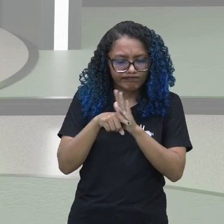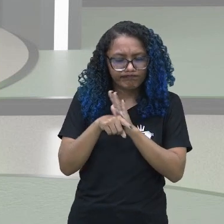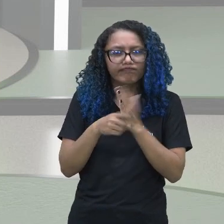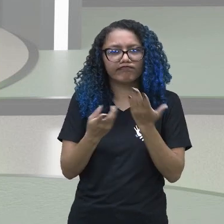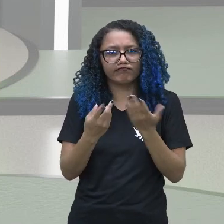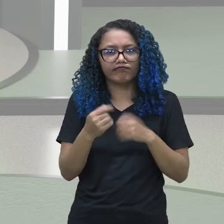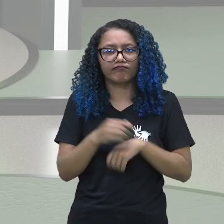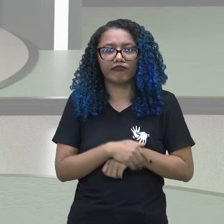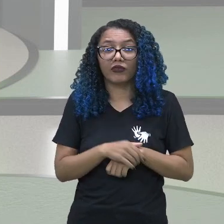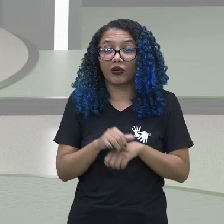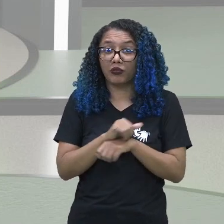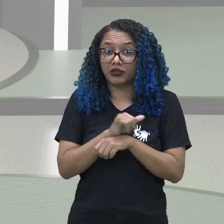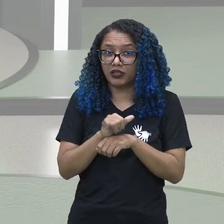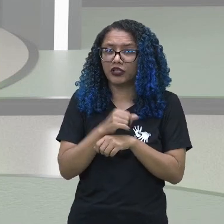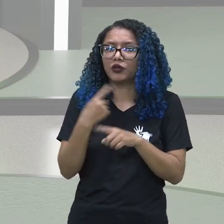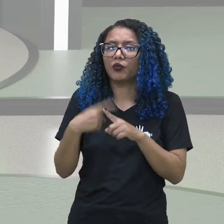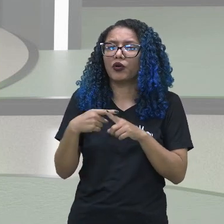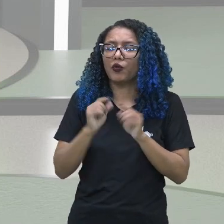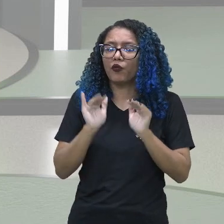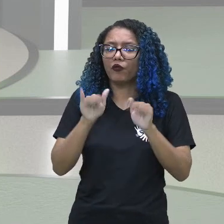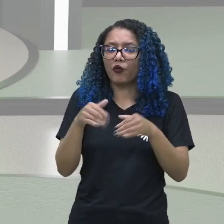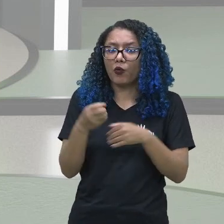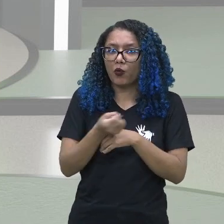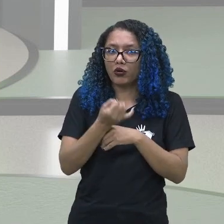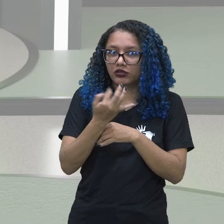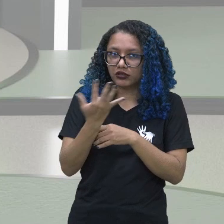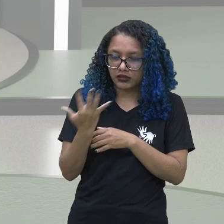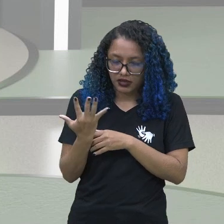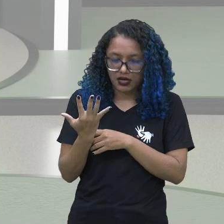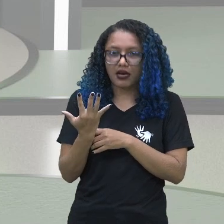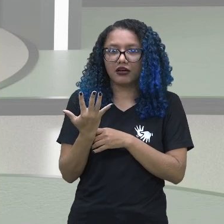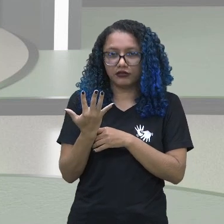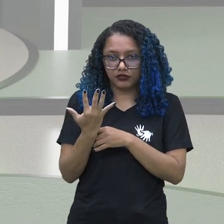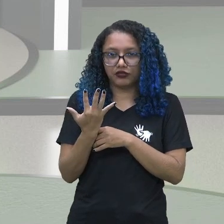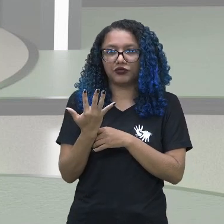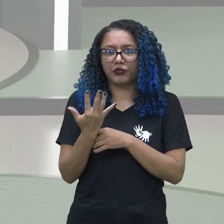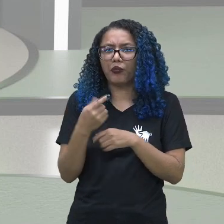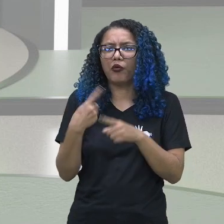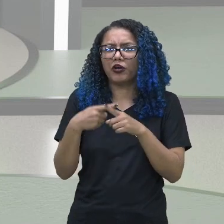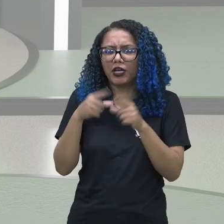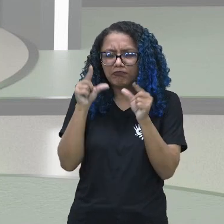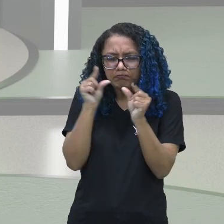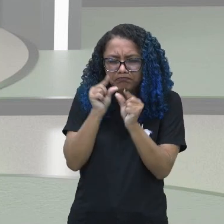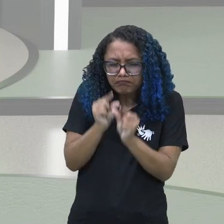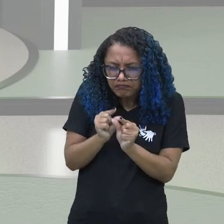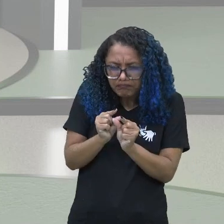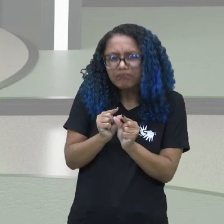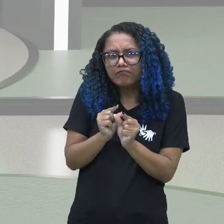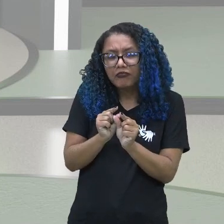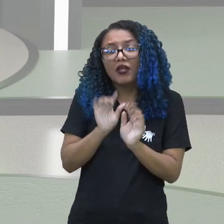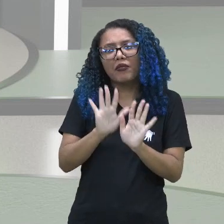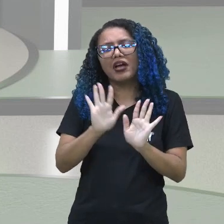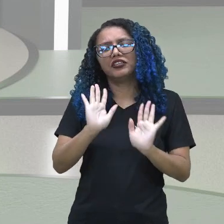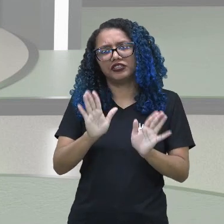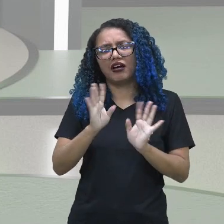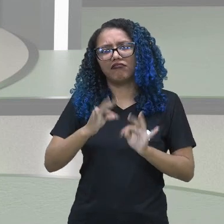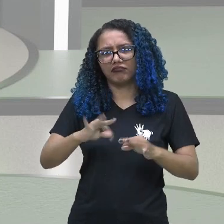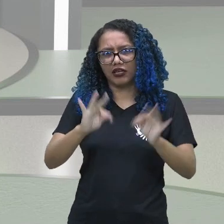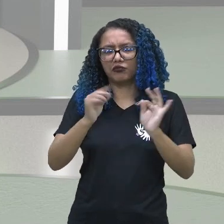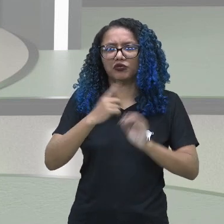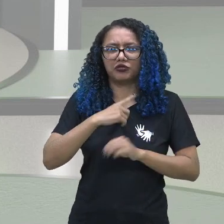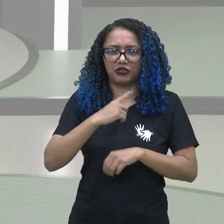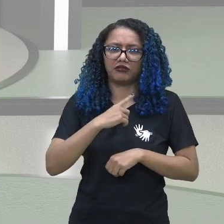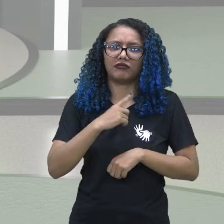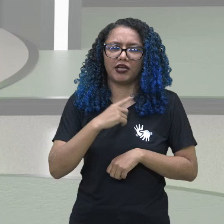fazer a medição de massas de moléculas, a gente está falando de algo extremamente pequeno, né, mas já existe tecnologia